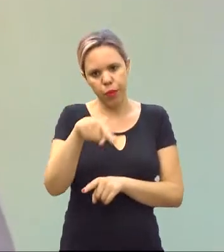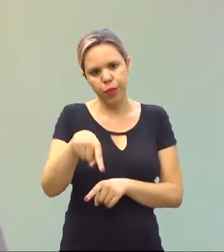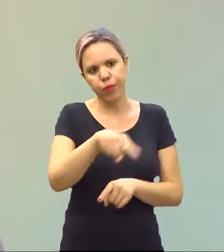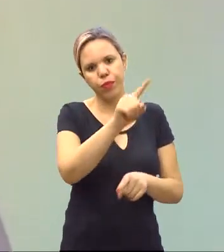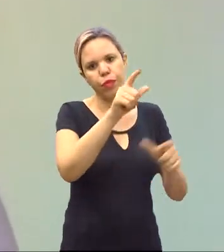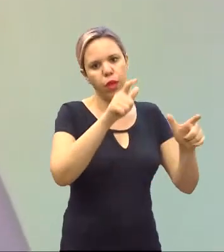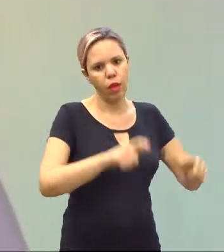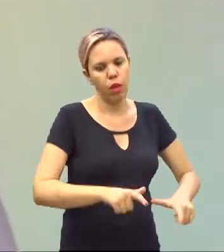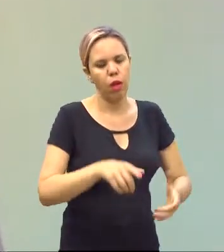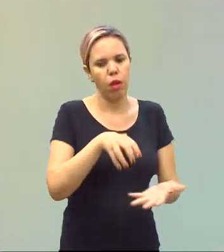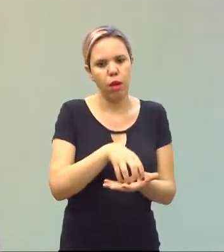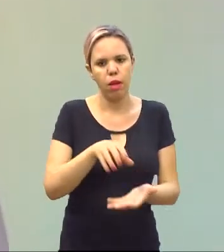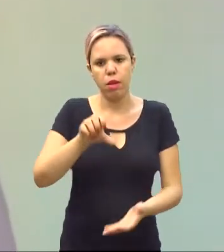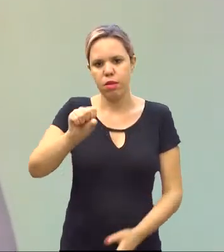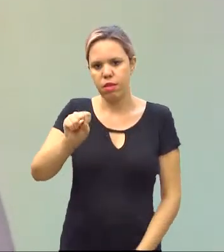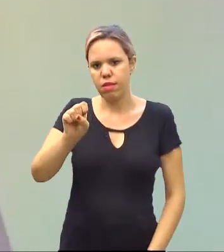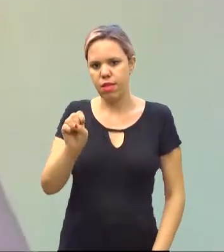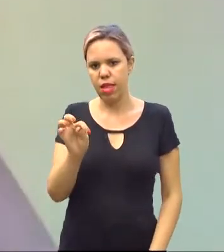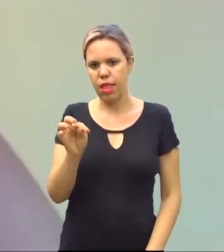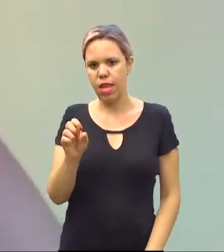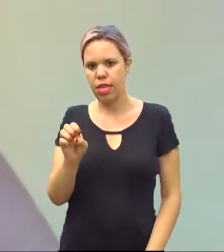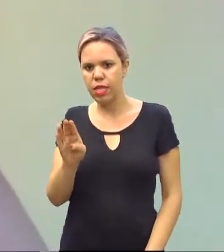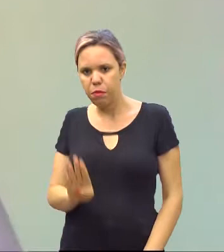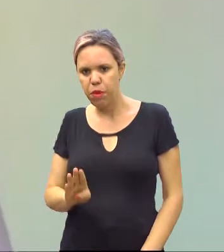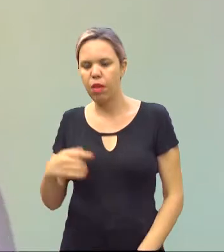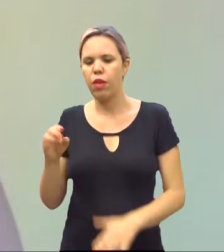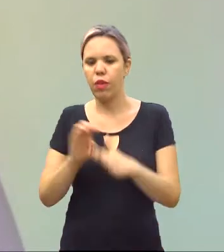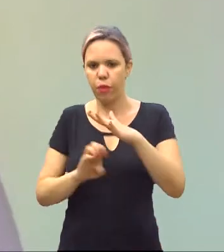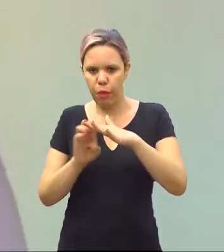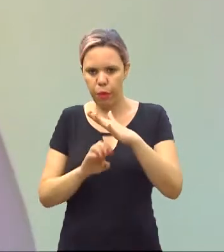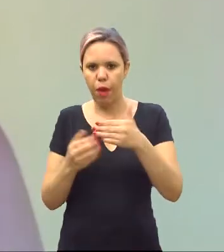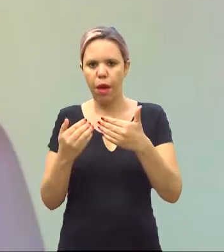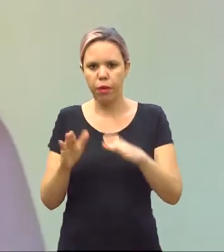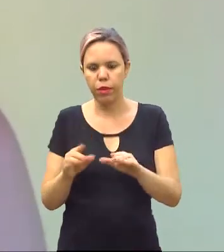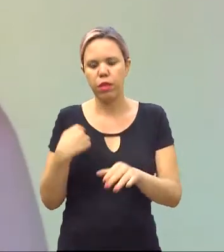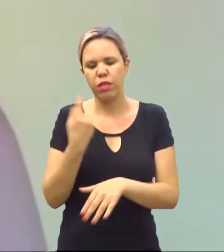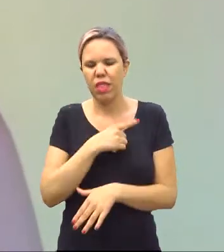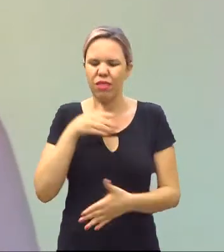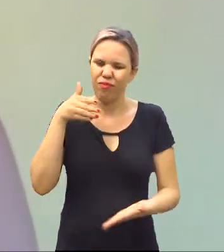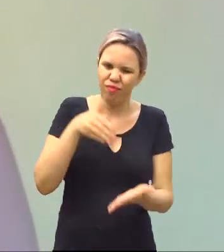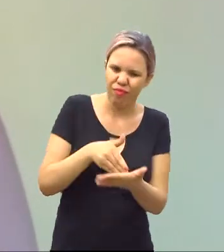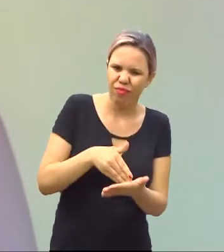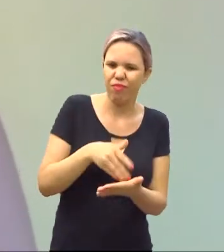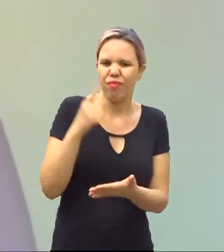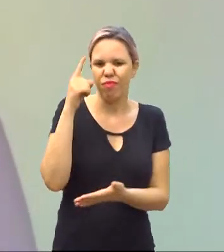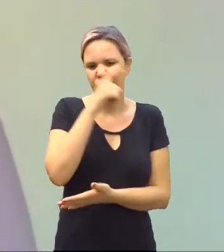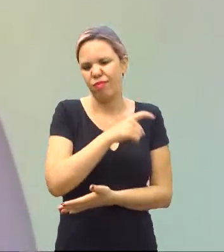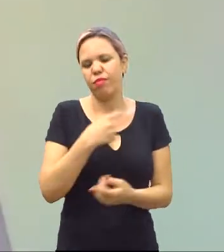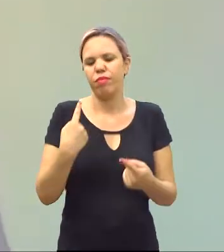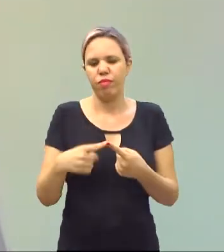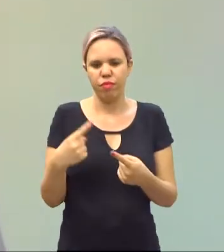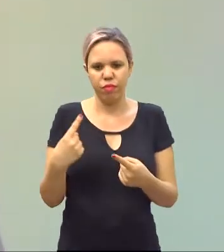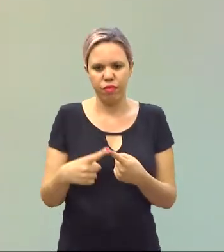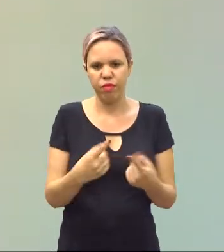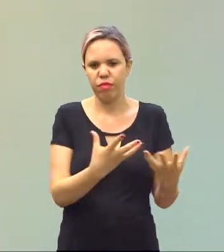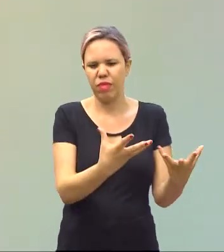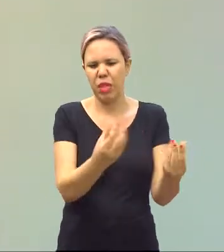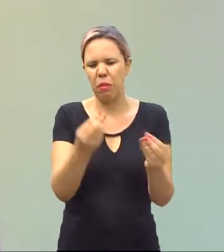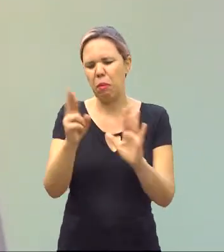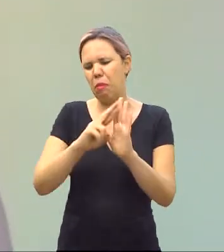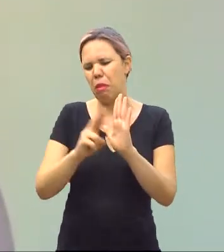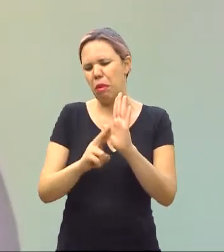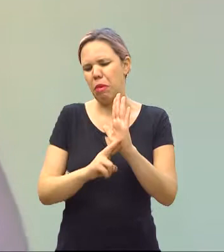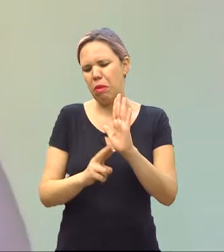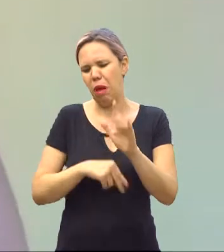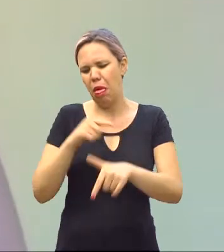ia até a CETESB querendo formalizar a empresa, a gente tinha uma certa dificuldade, porque são tantos requisitos